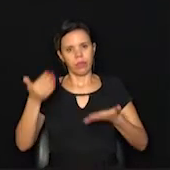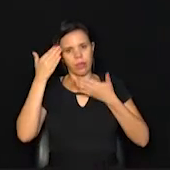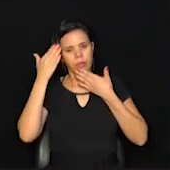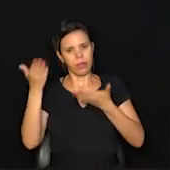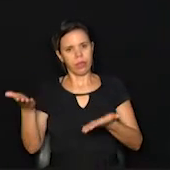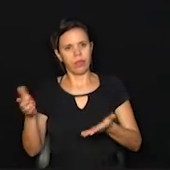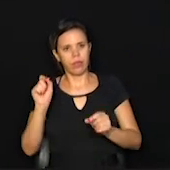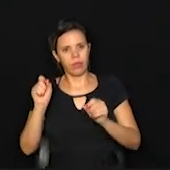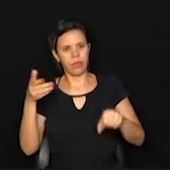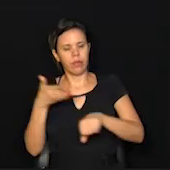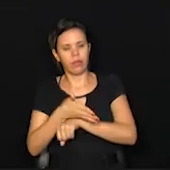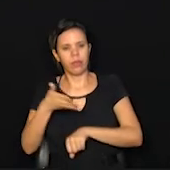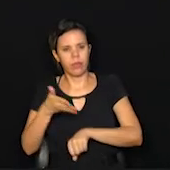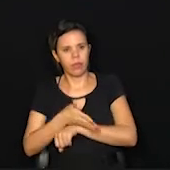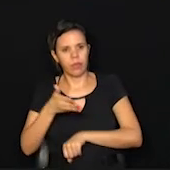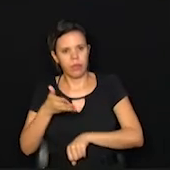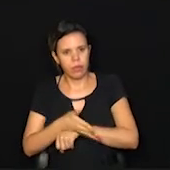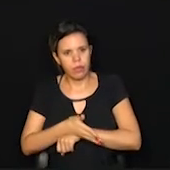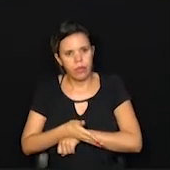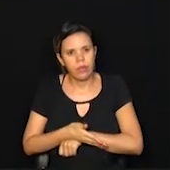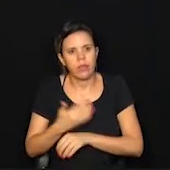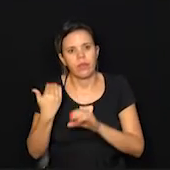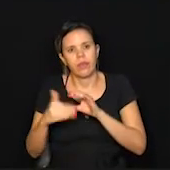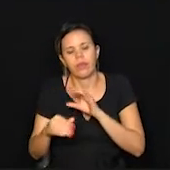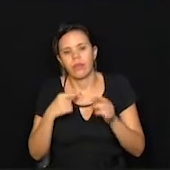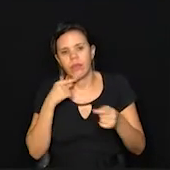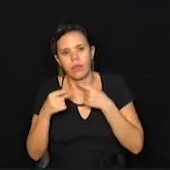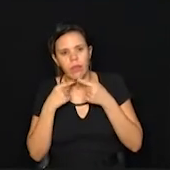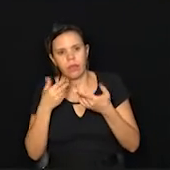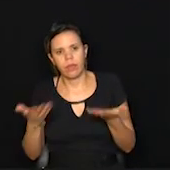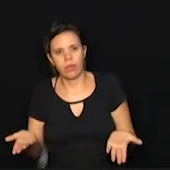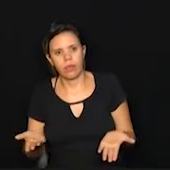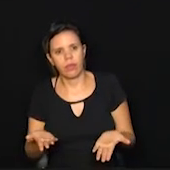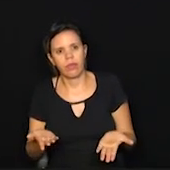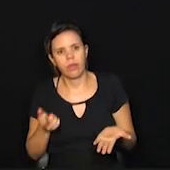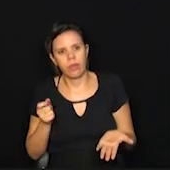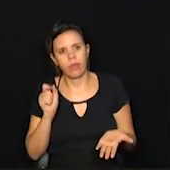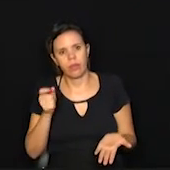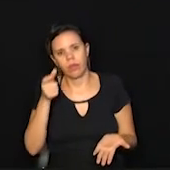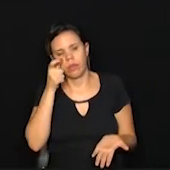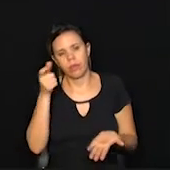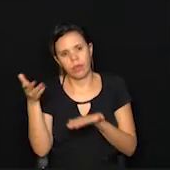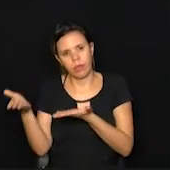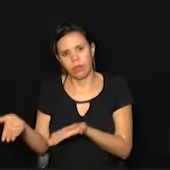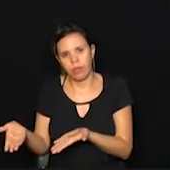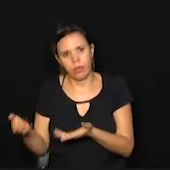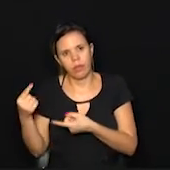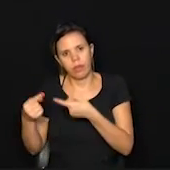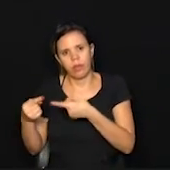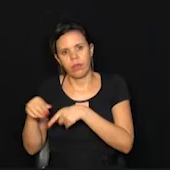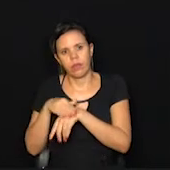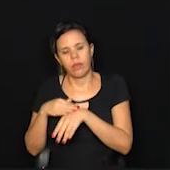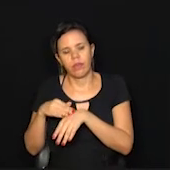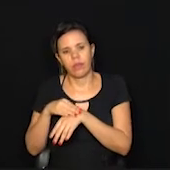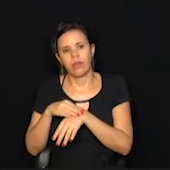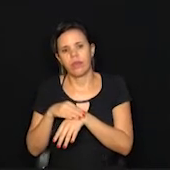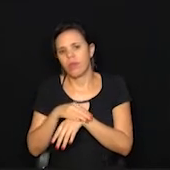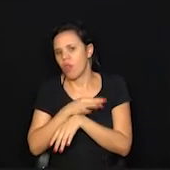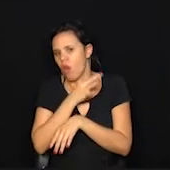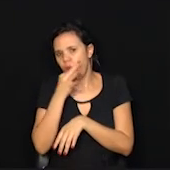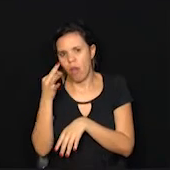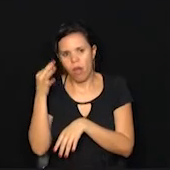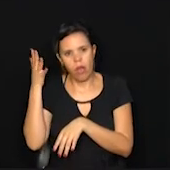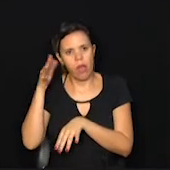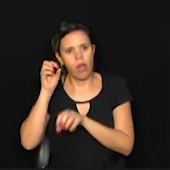agradecer quem participou que quem viu questões quem assistiu aqui se debate formar uma